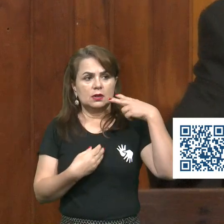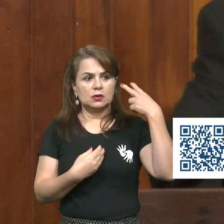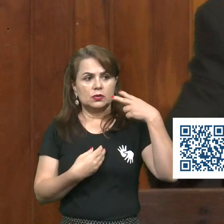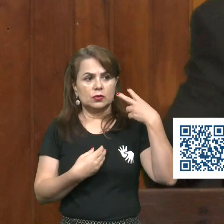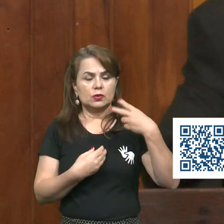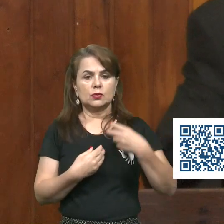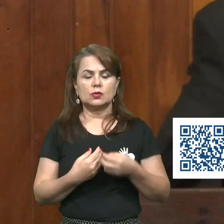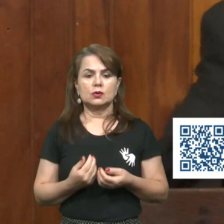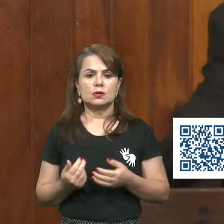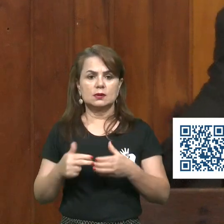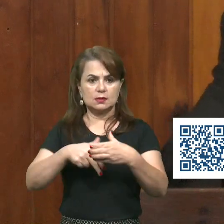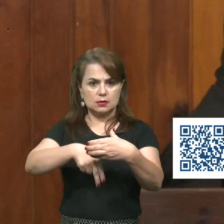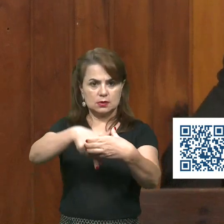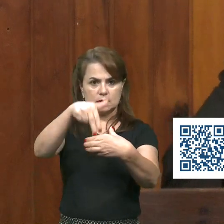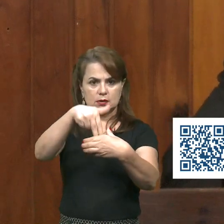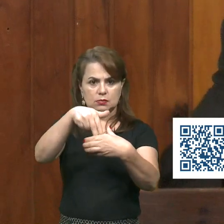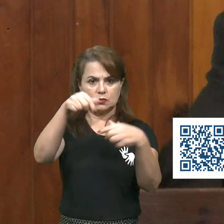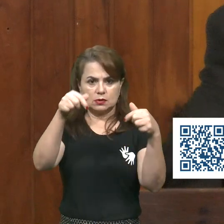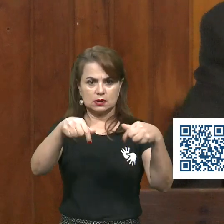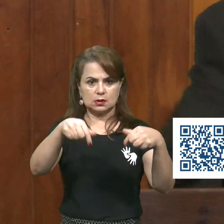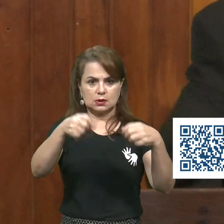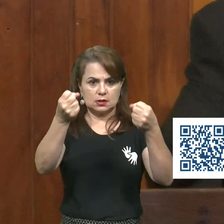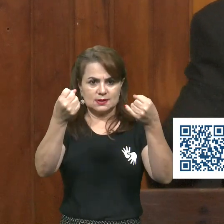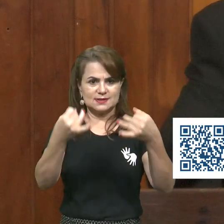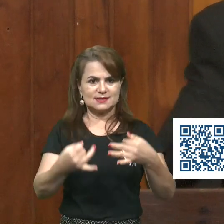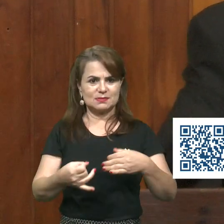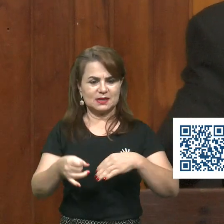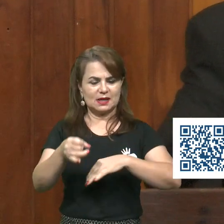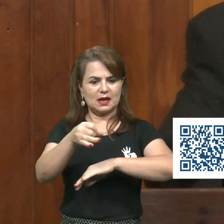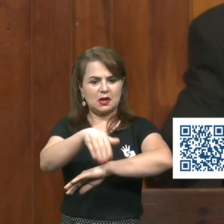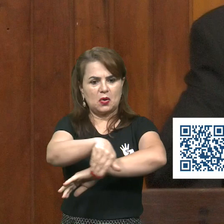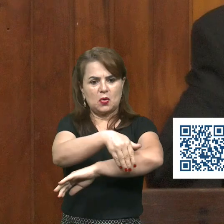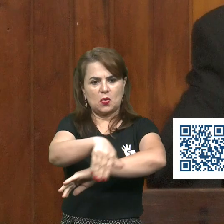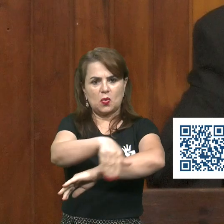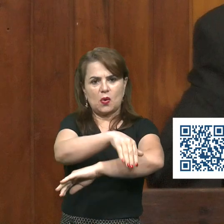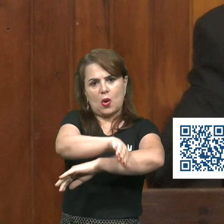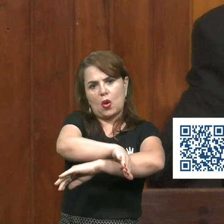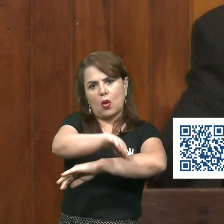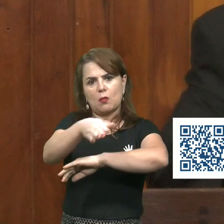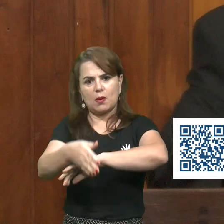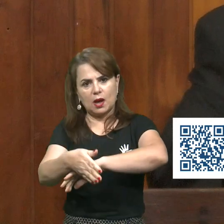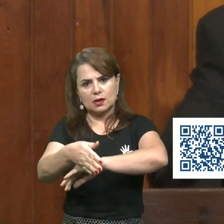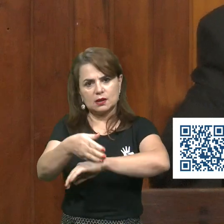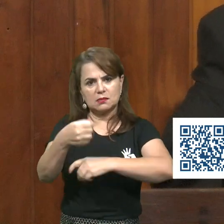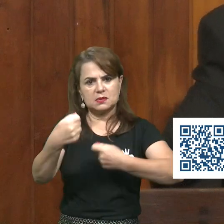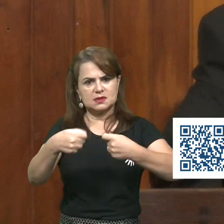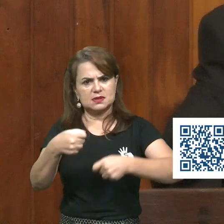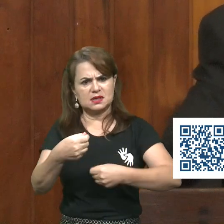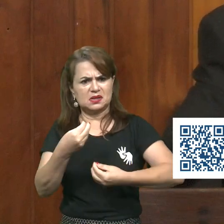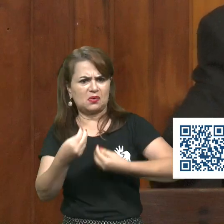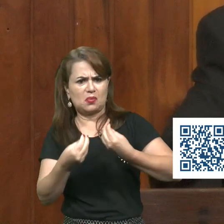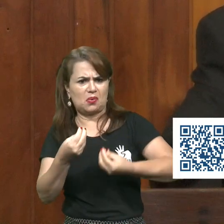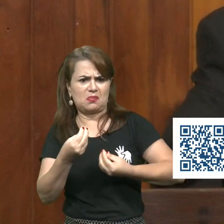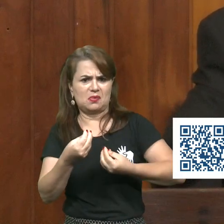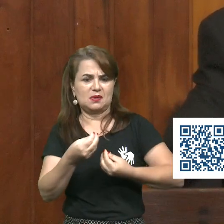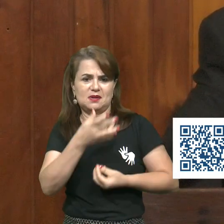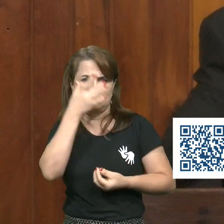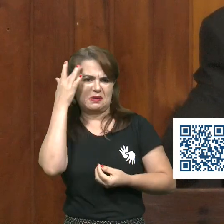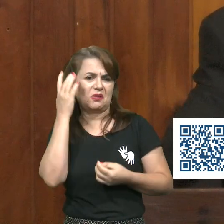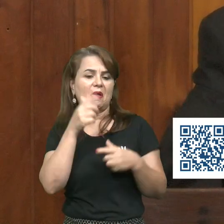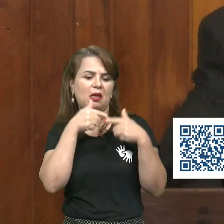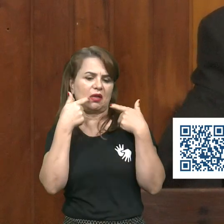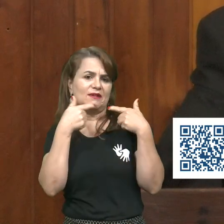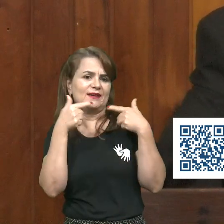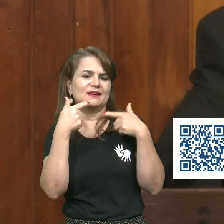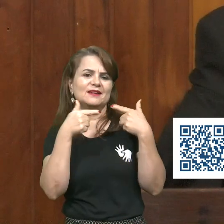vim falar na tribuna sobre uma lombada, é um negócio interessante, né? Quer dizer, alguns colegas já dão até risada, porque